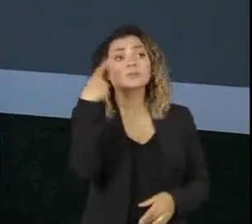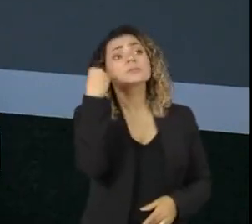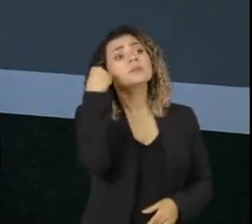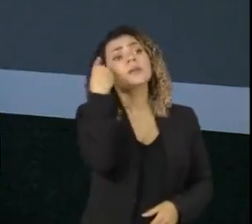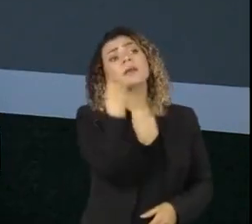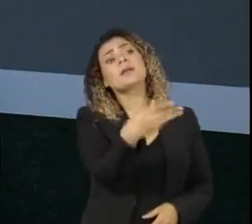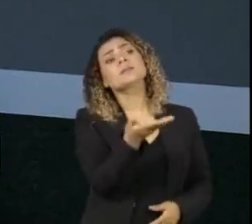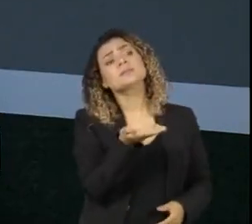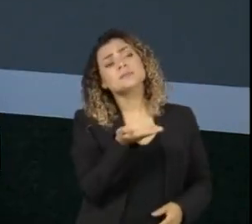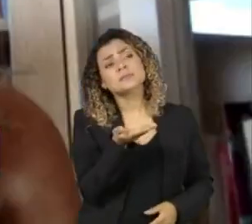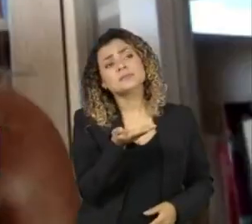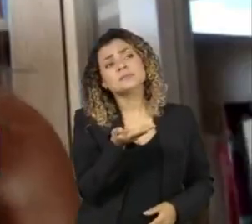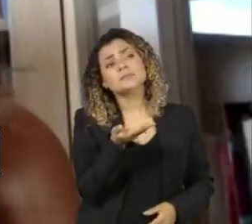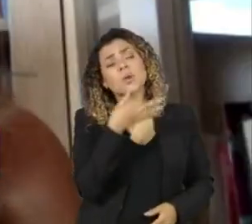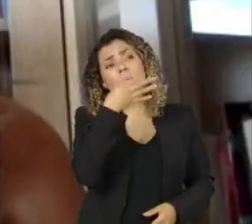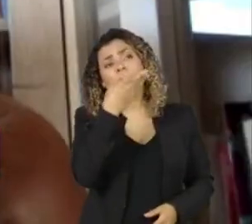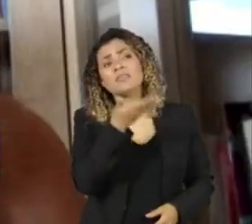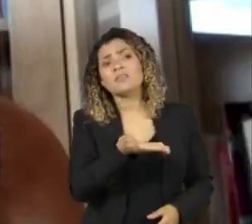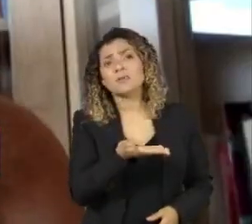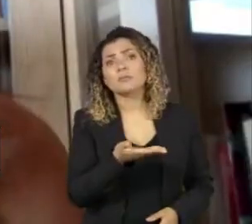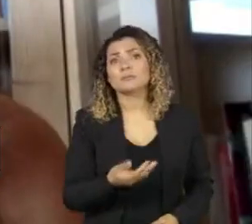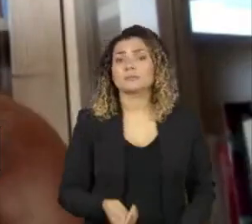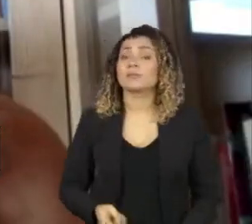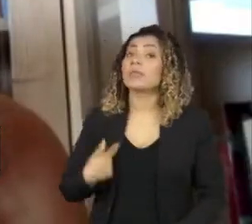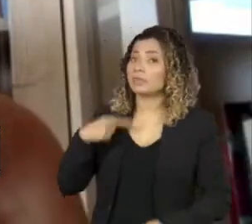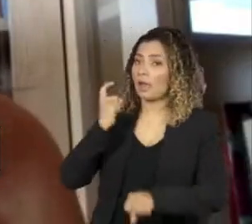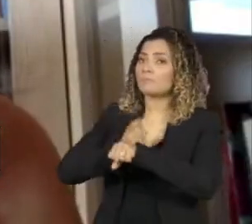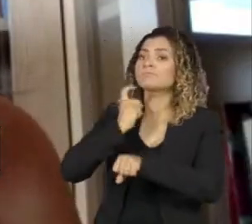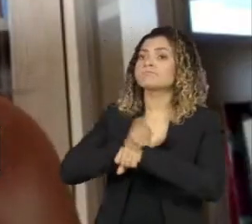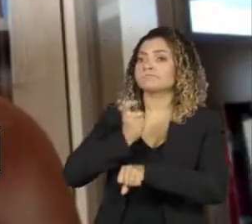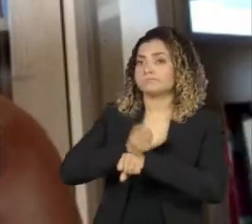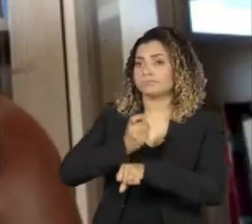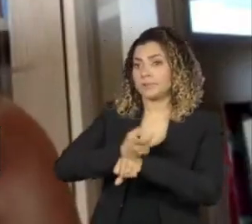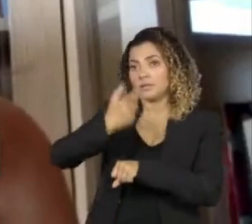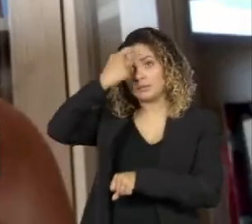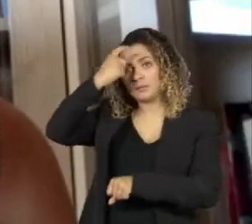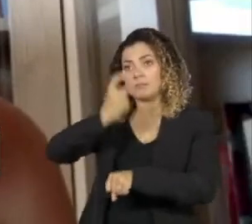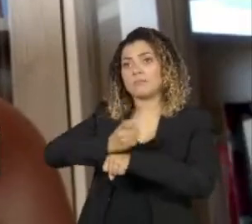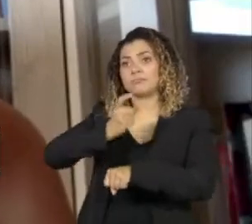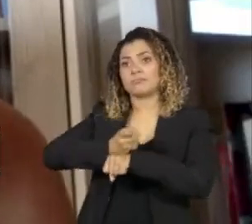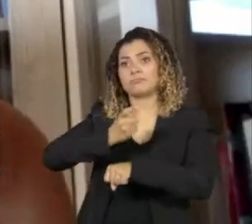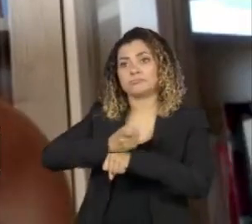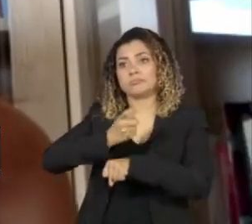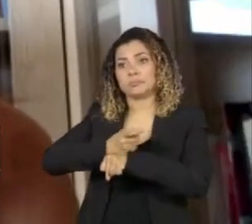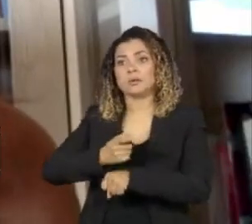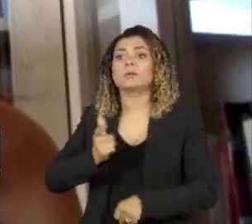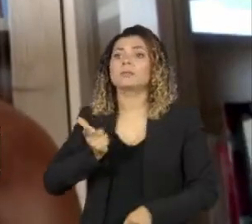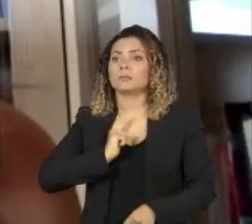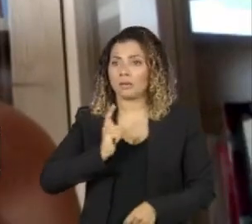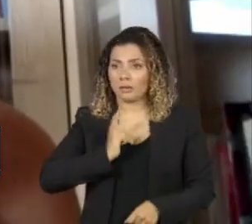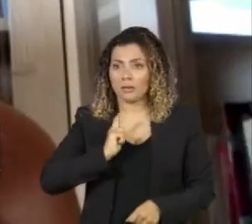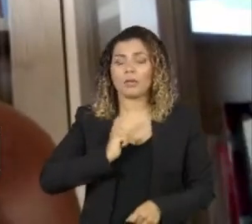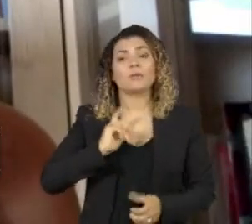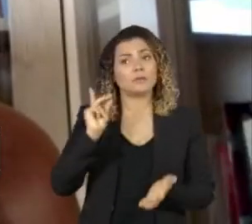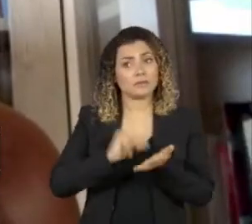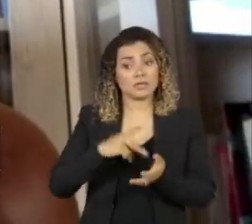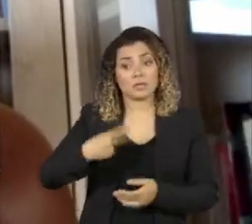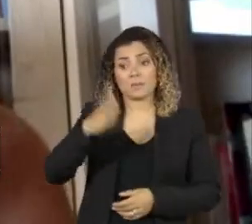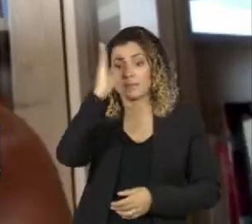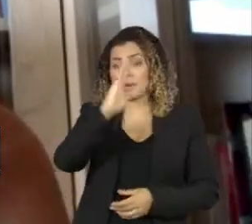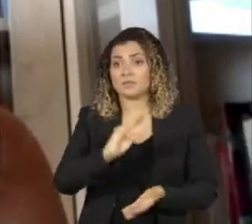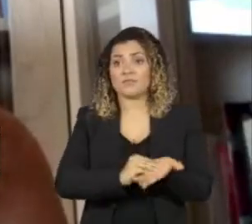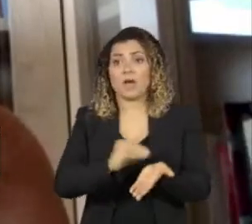sobre esses comentários? Existe uma ignorância ainda muito grande que a gente ainda não conseguiu vencer no Brasil, que